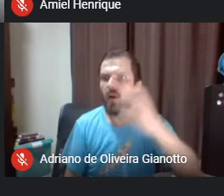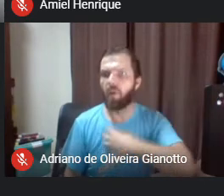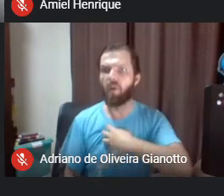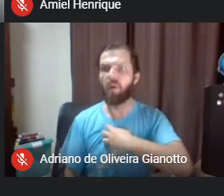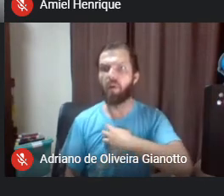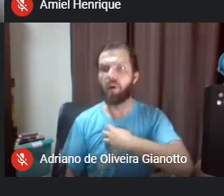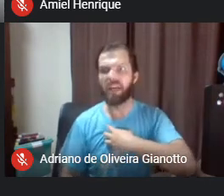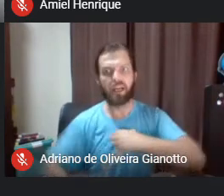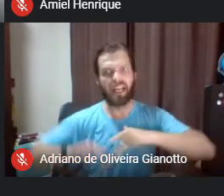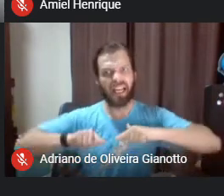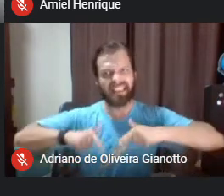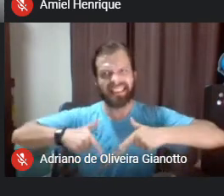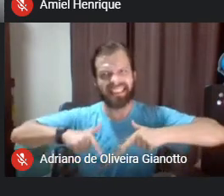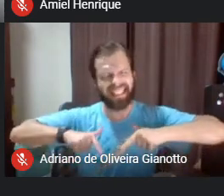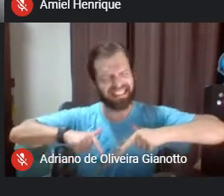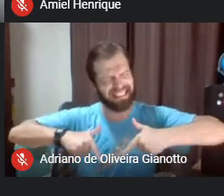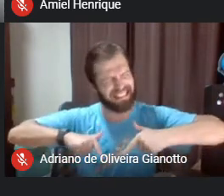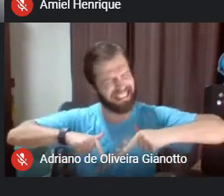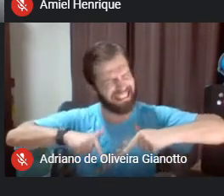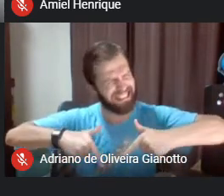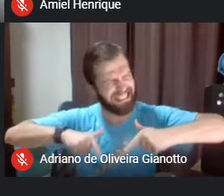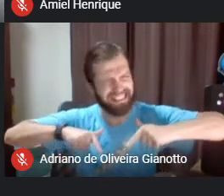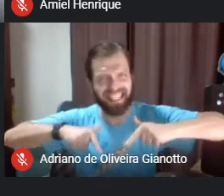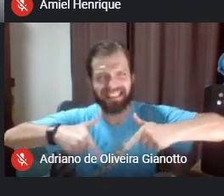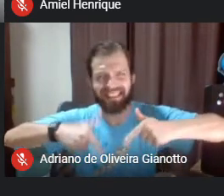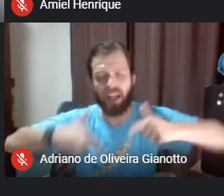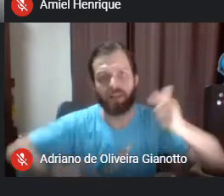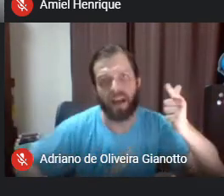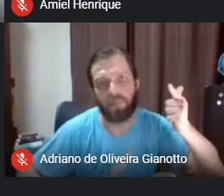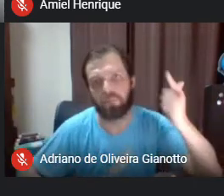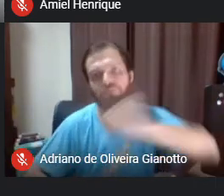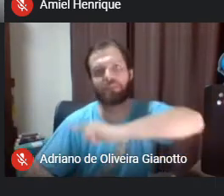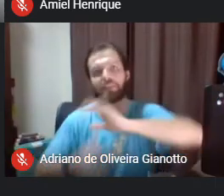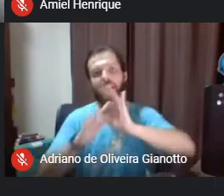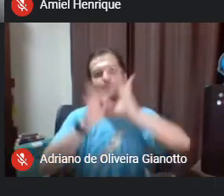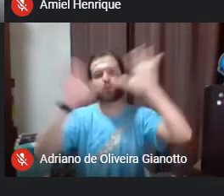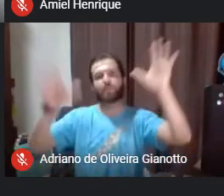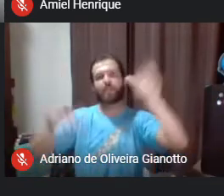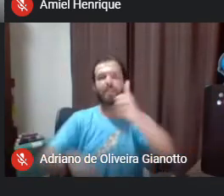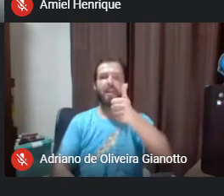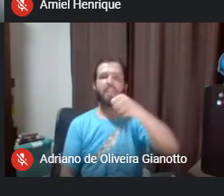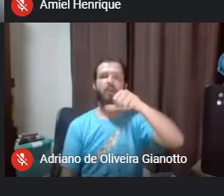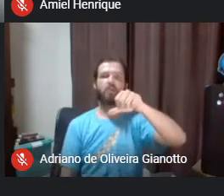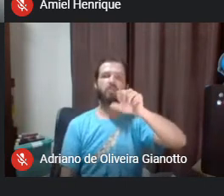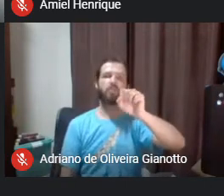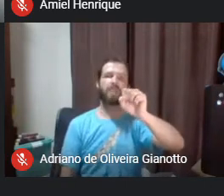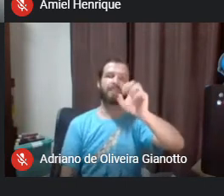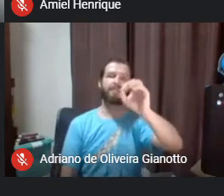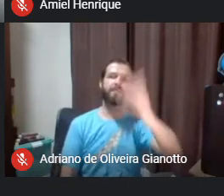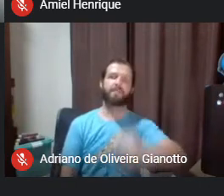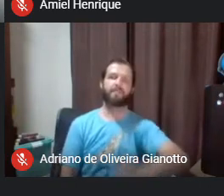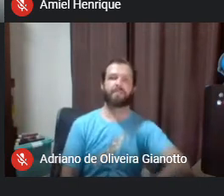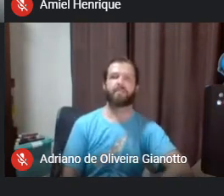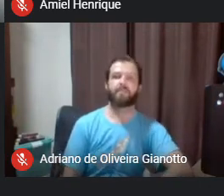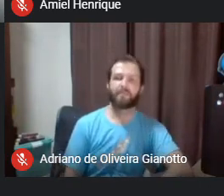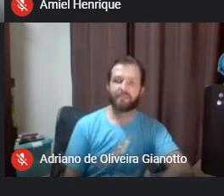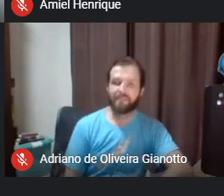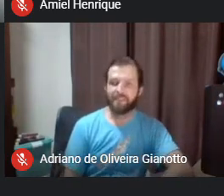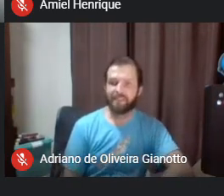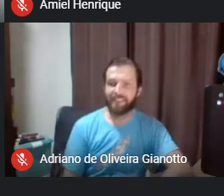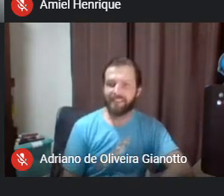Então, assim, Stockel, vendo aquilo, lutou muito, muito, muito mesmo, até conseguir a